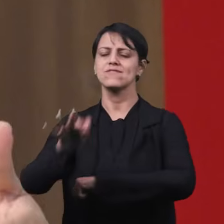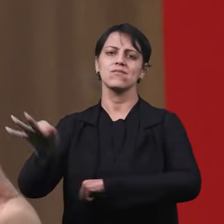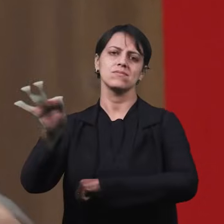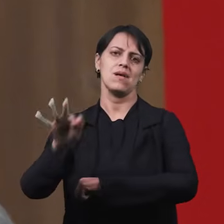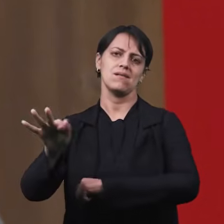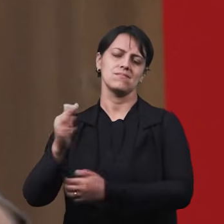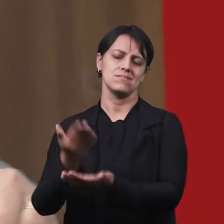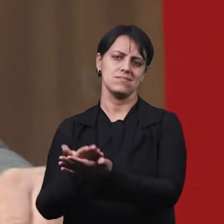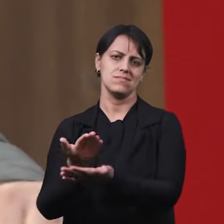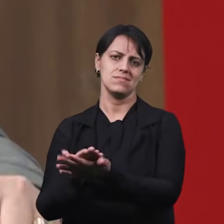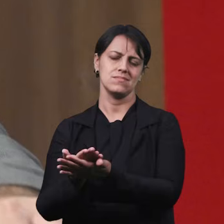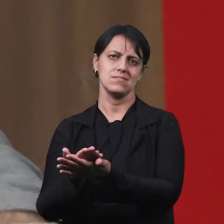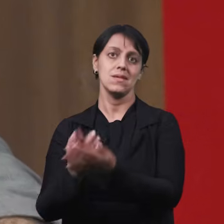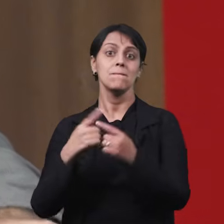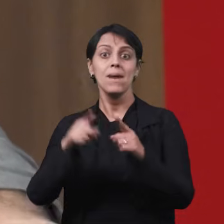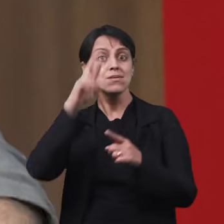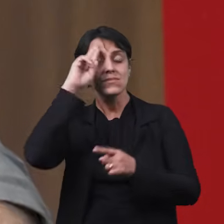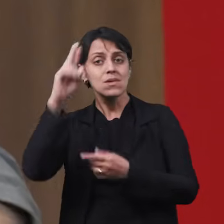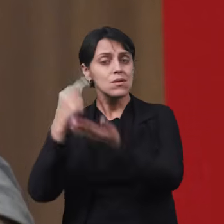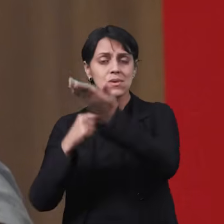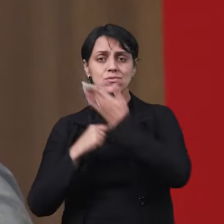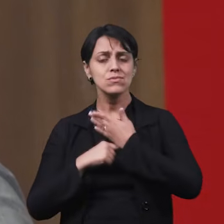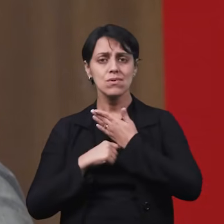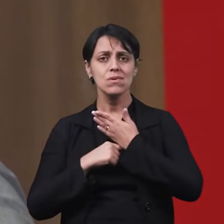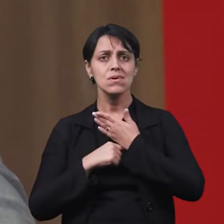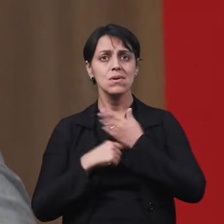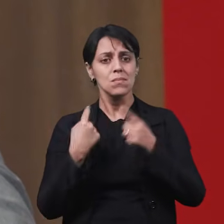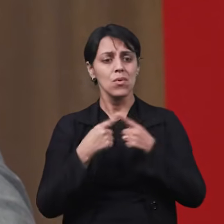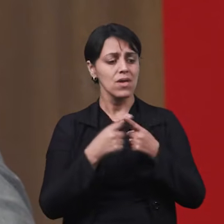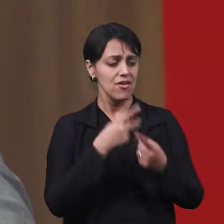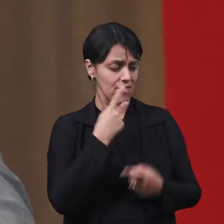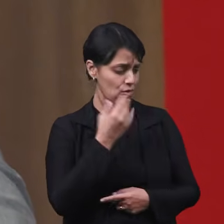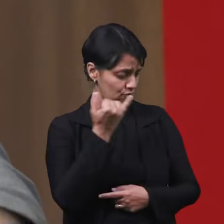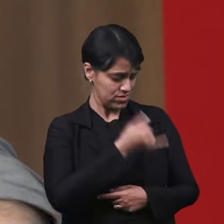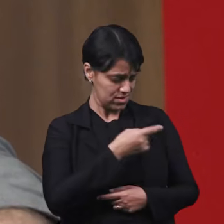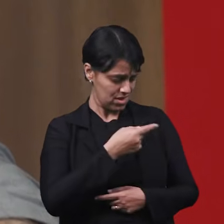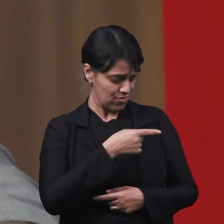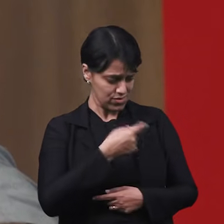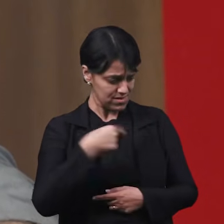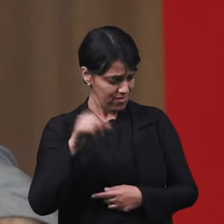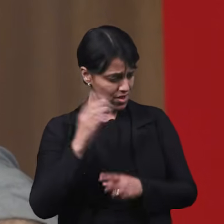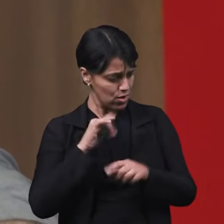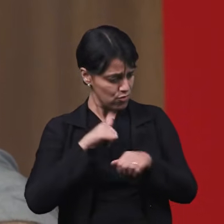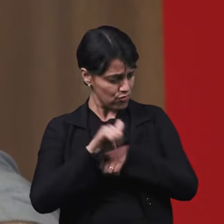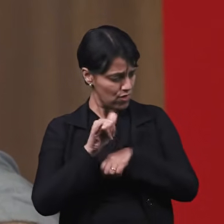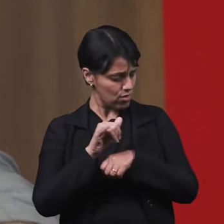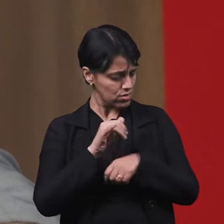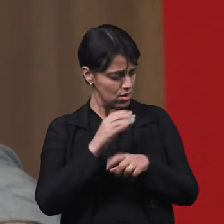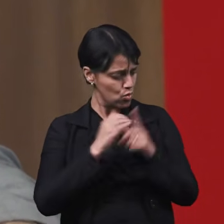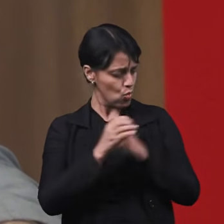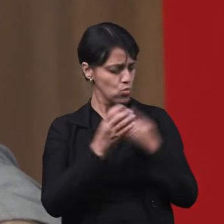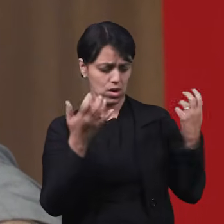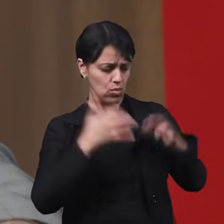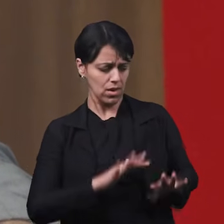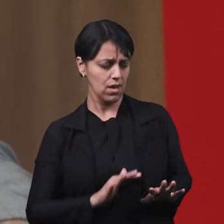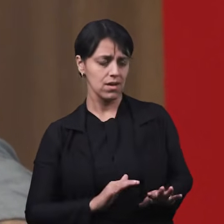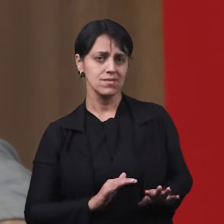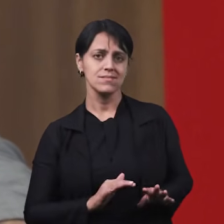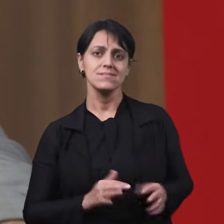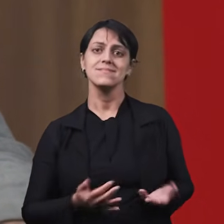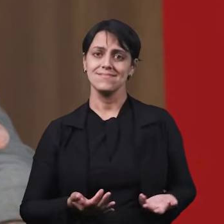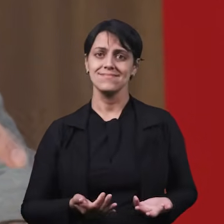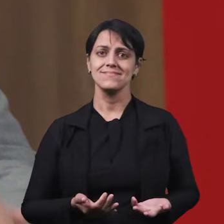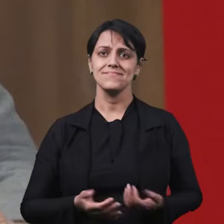igual muitos fazem. Mas o Senhor abriu uma porta porque Ele falou que Ele não me queria fora do culto. E então o Senhor conduziu as coisas desse